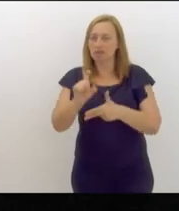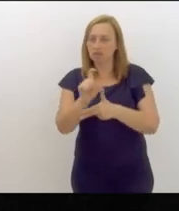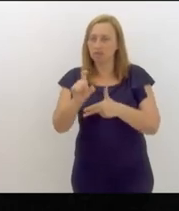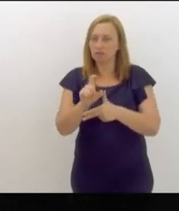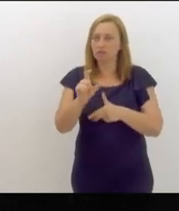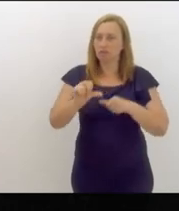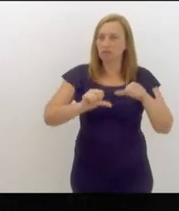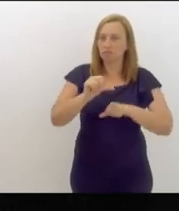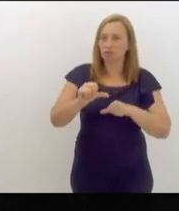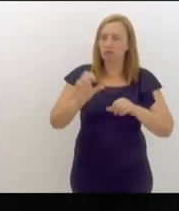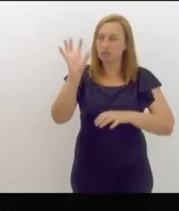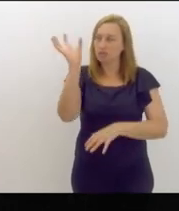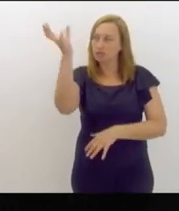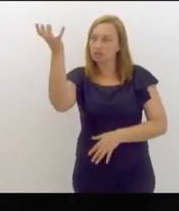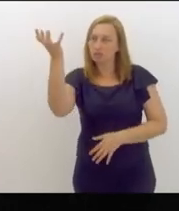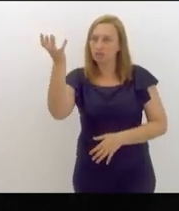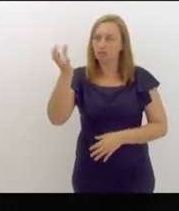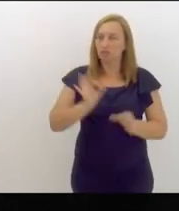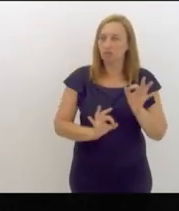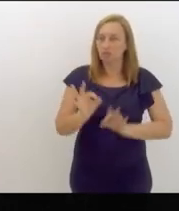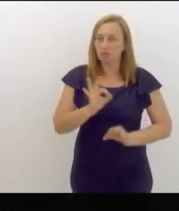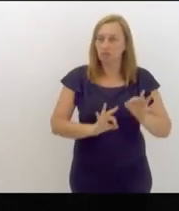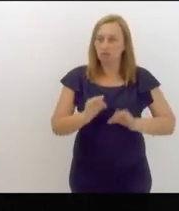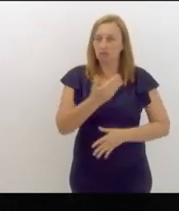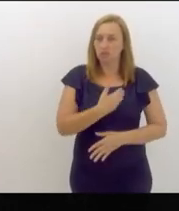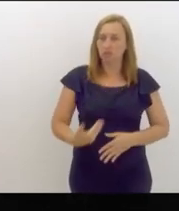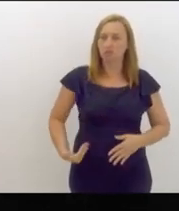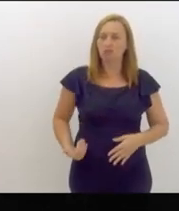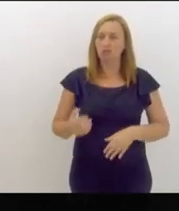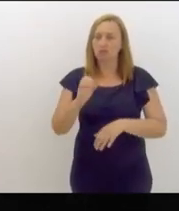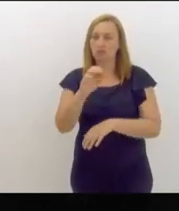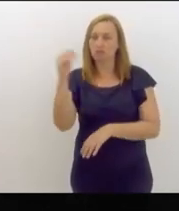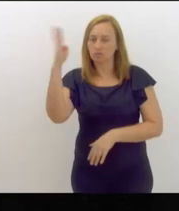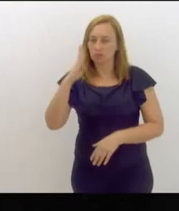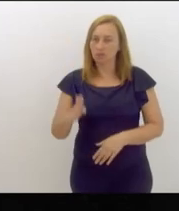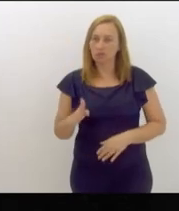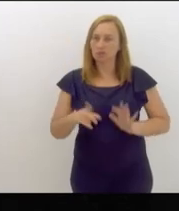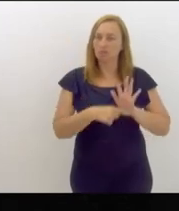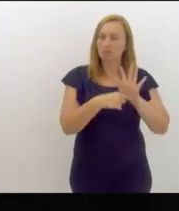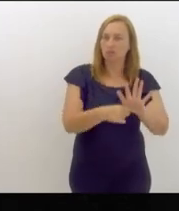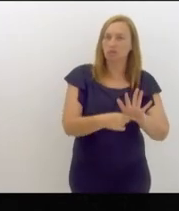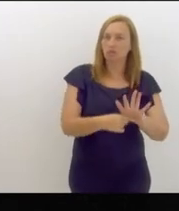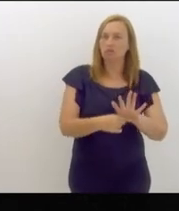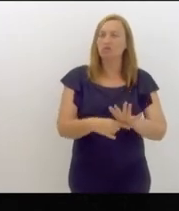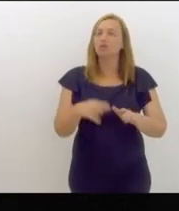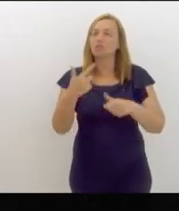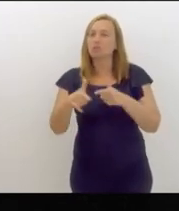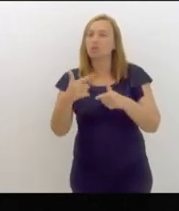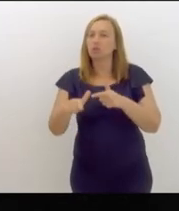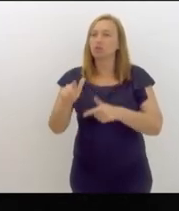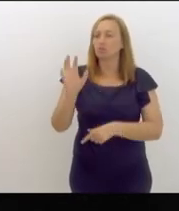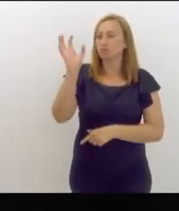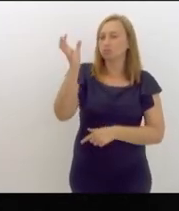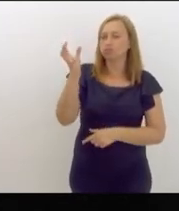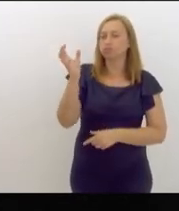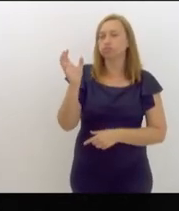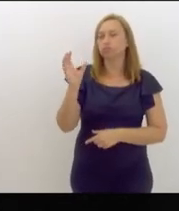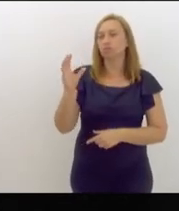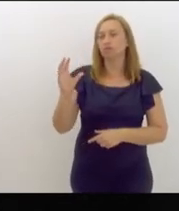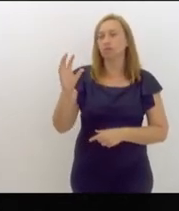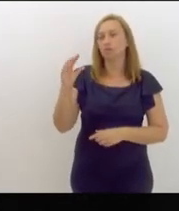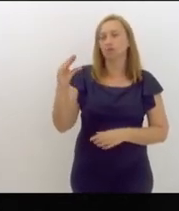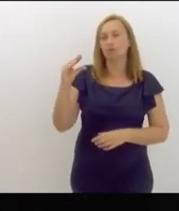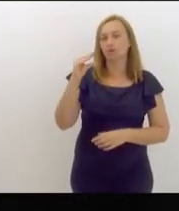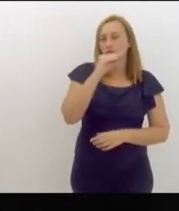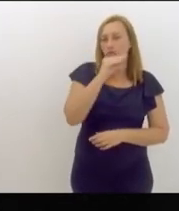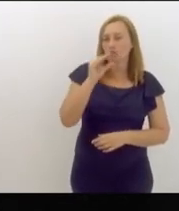mudanças climáticas organismos científico de governo no Brasil para estudar o problema do aquecimento global em sua e suas implicações para o